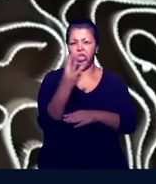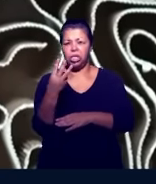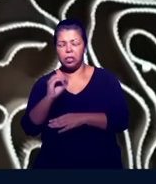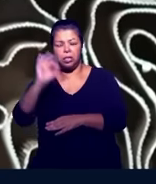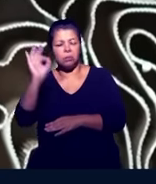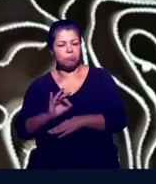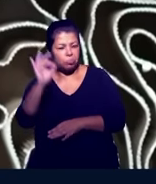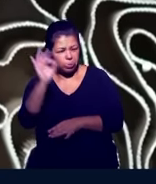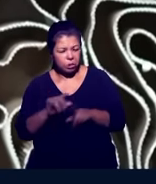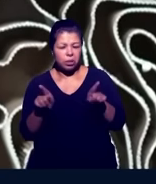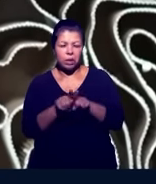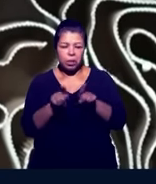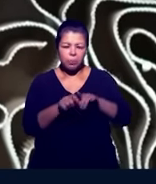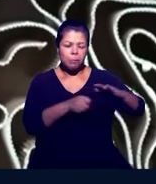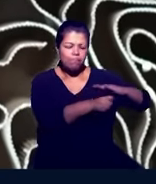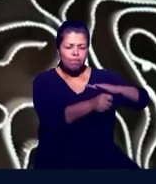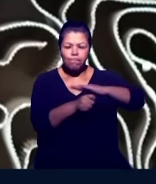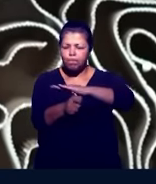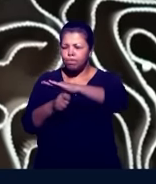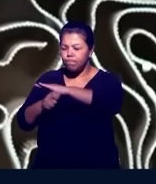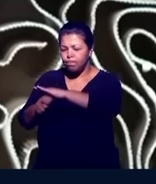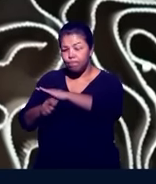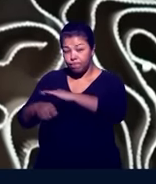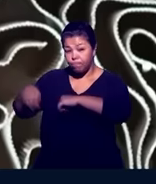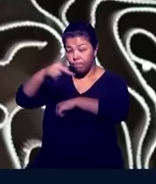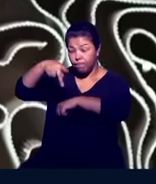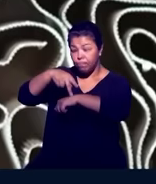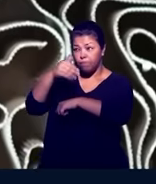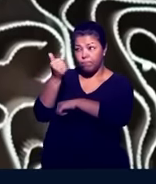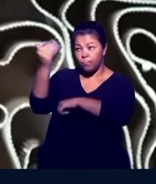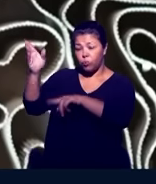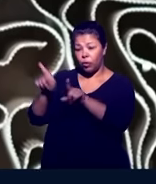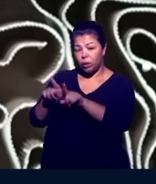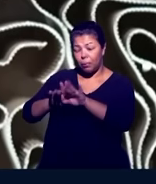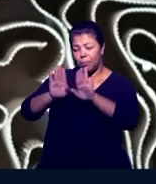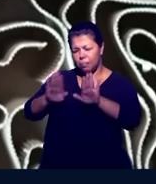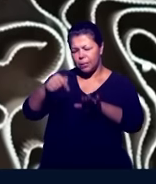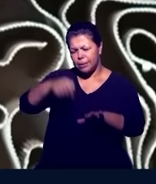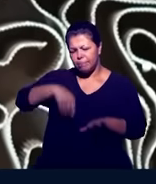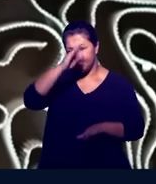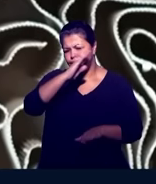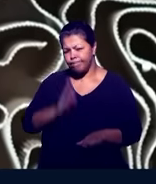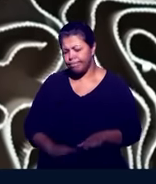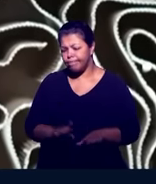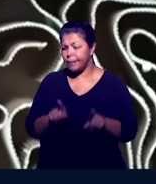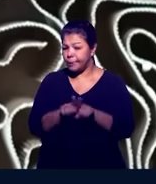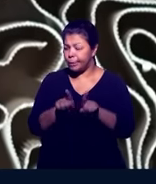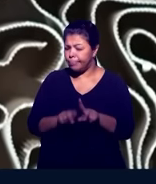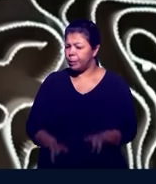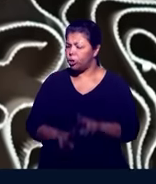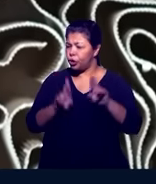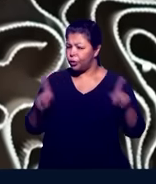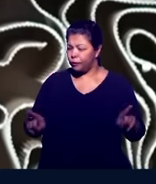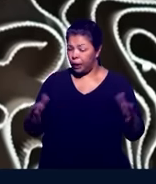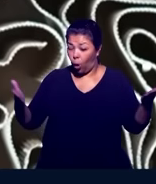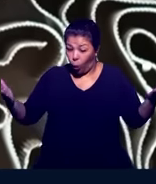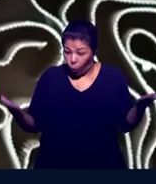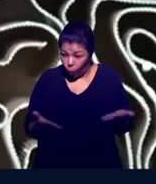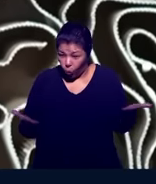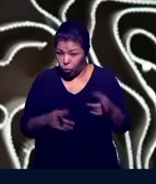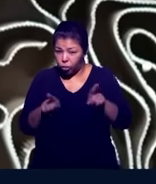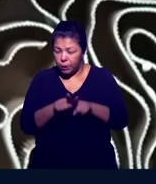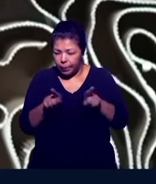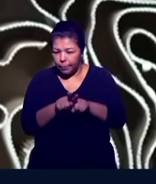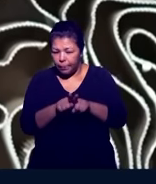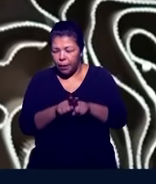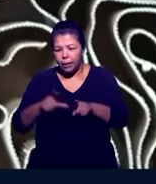emergente financiada por investidor de fora então o país hoje ao contrário da história da nossa geração E dos nossos pais dívida externa deixou de